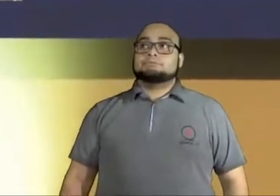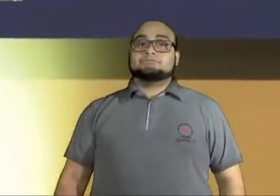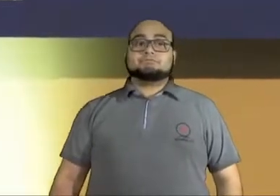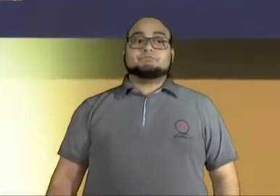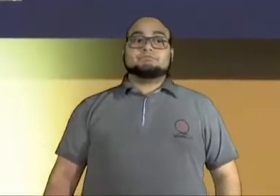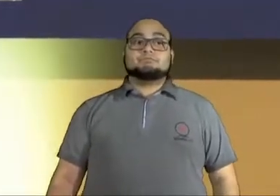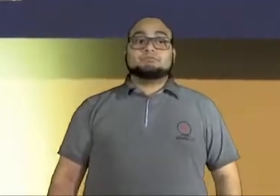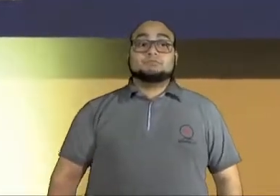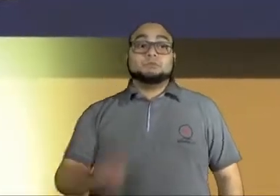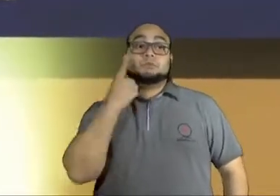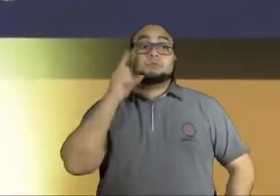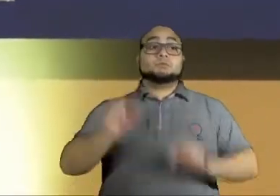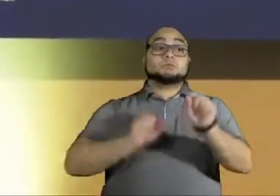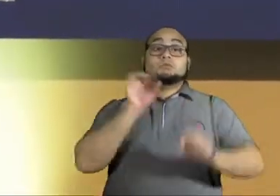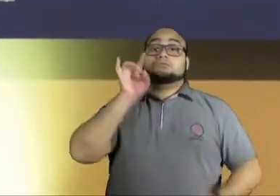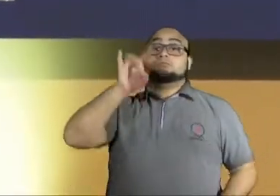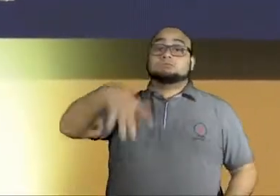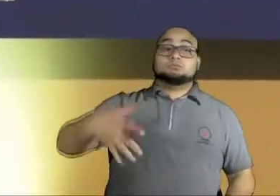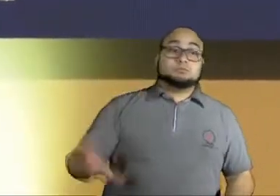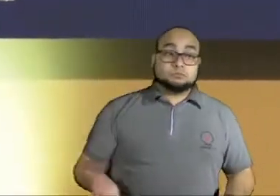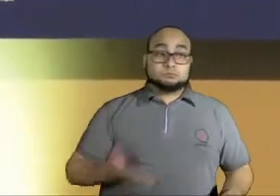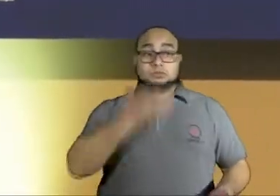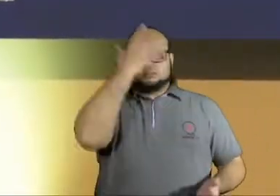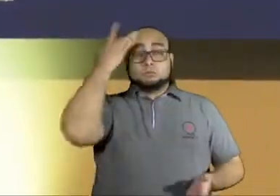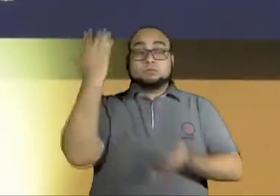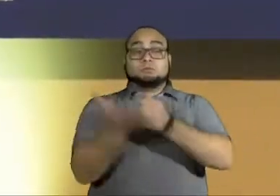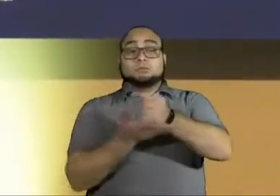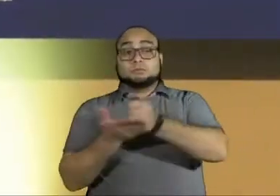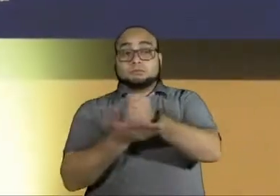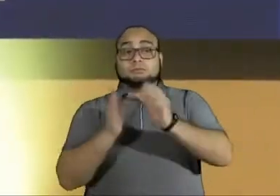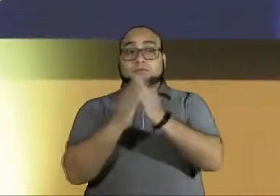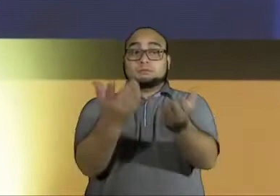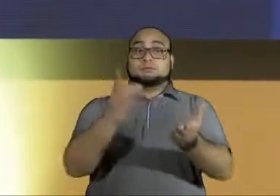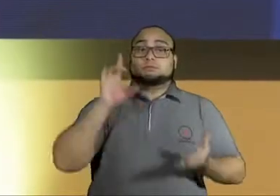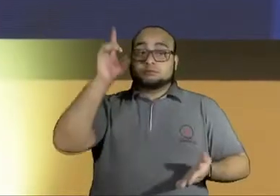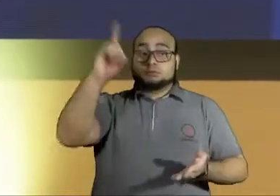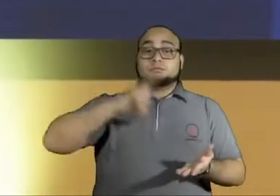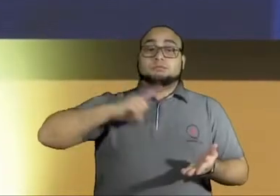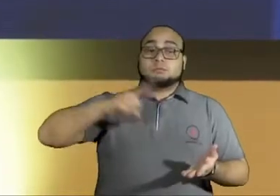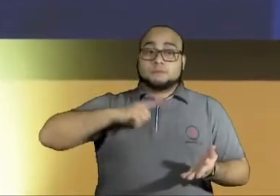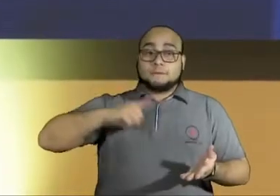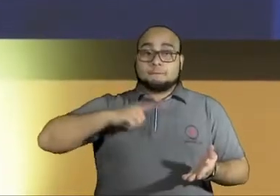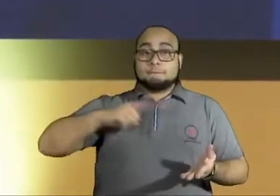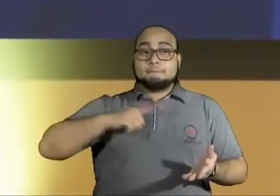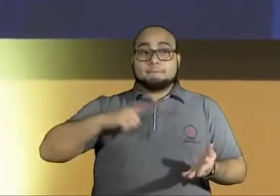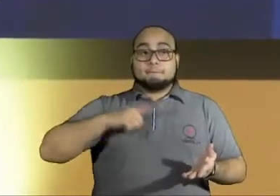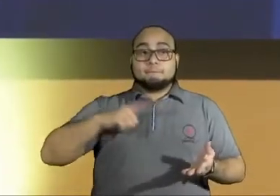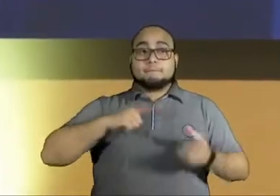fé de alguém que é embasada na palavra faz com tal pessoa.